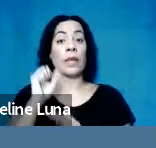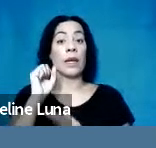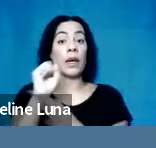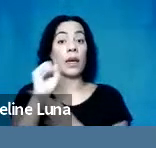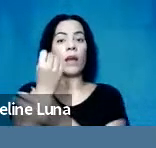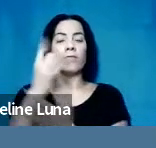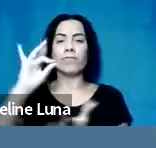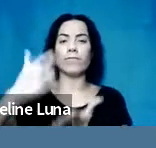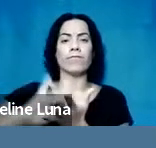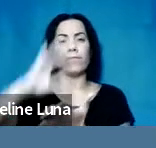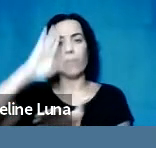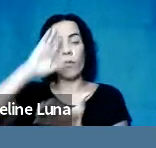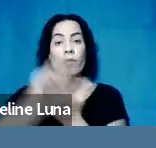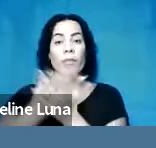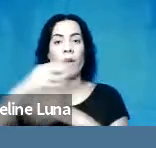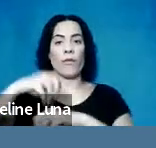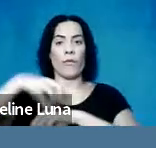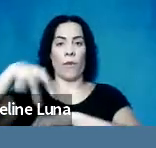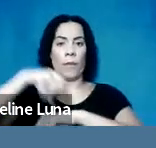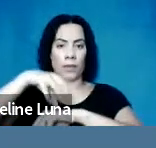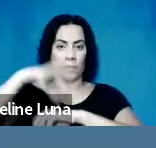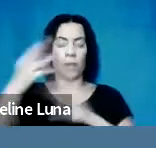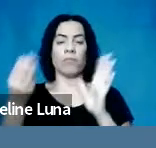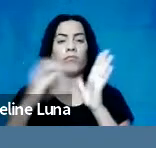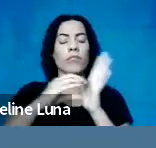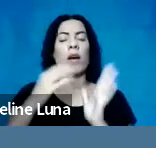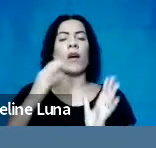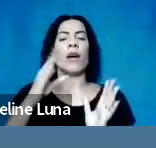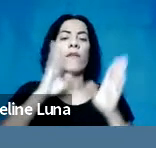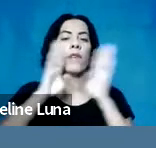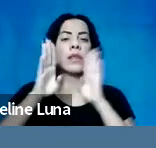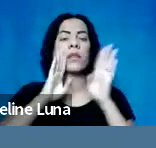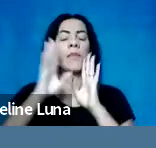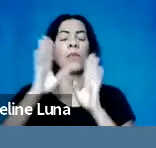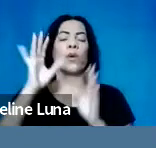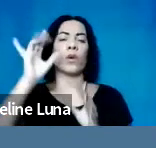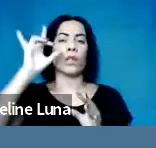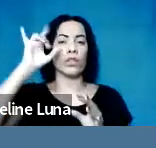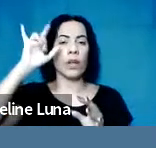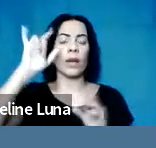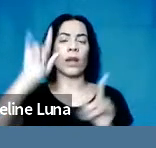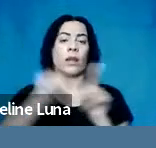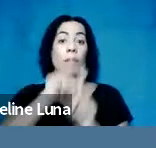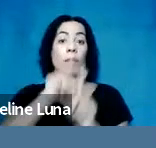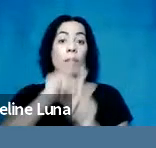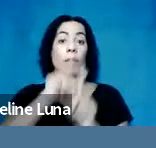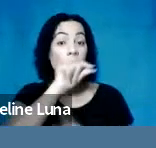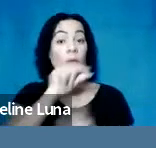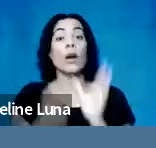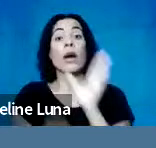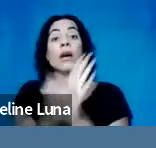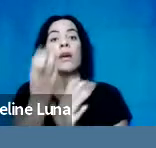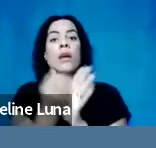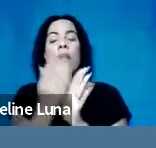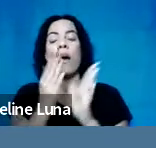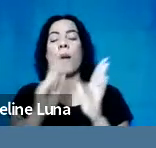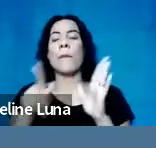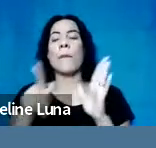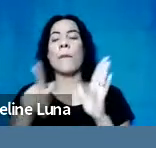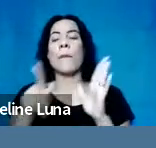integridade, a confiabilidade das informações, né? Facebook, Twitter, Instagram, eles criaram páginas dinâmicas